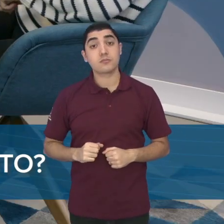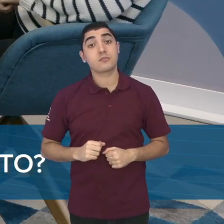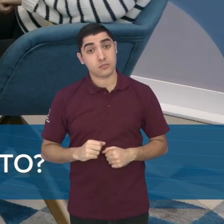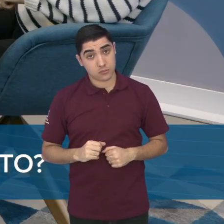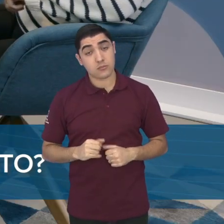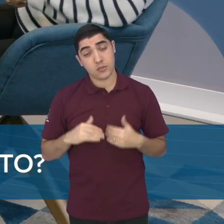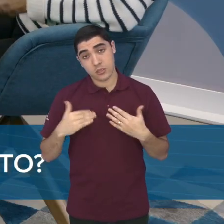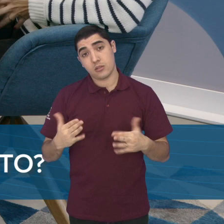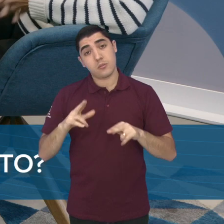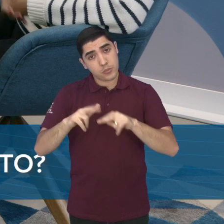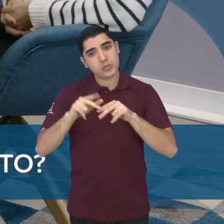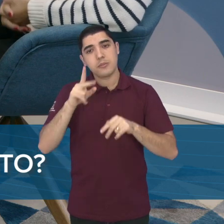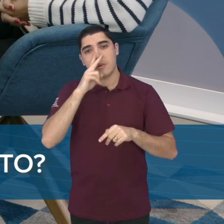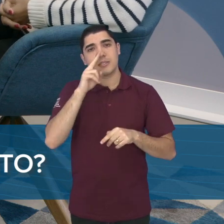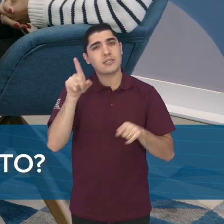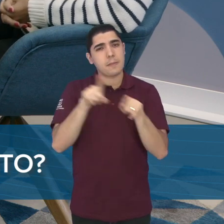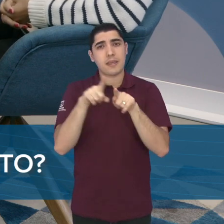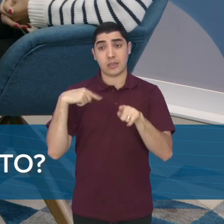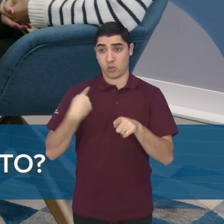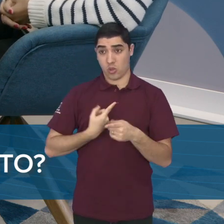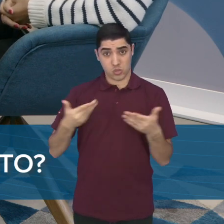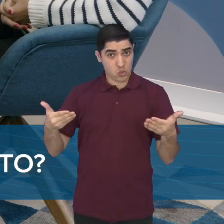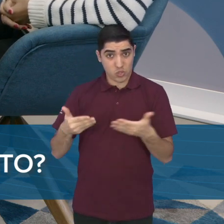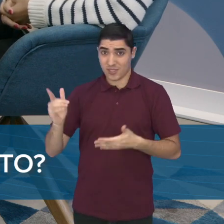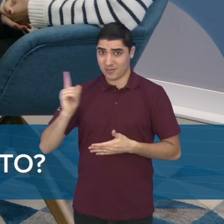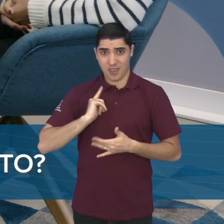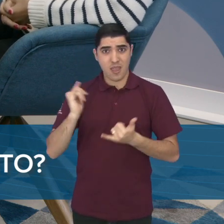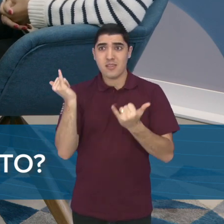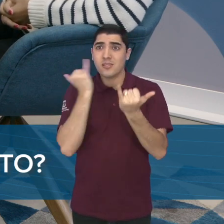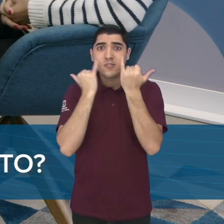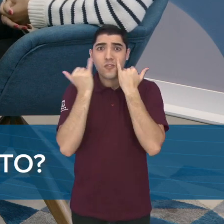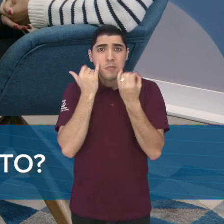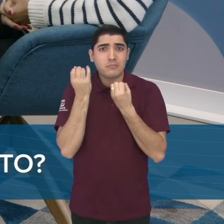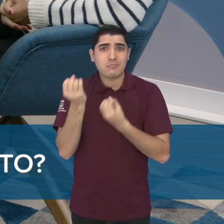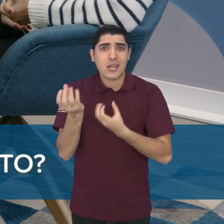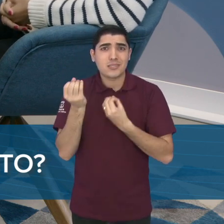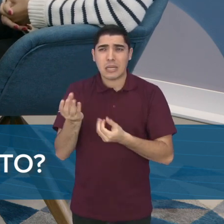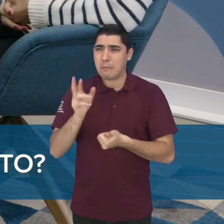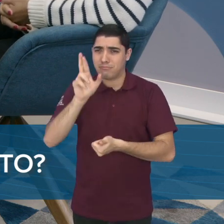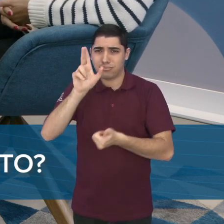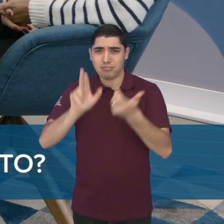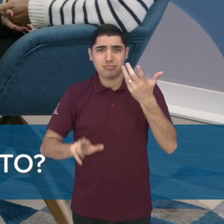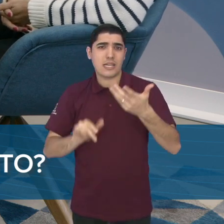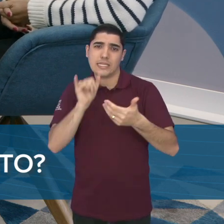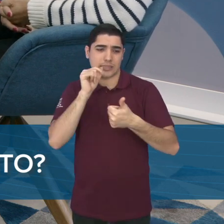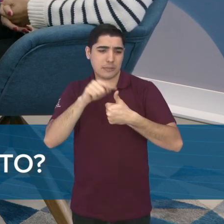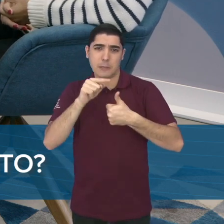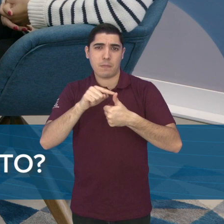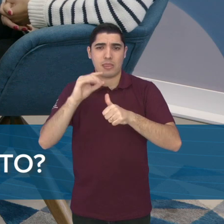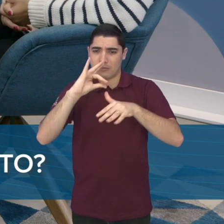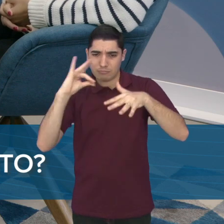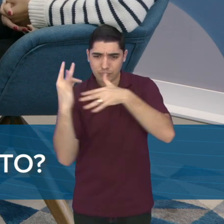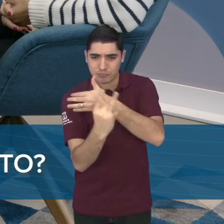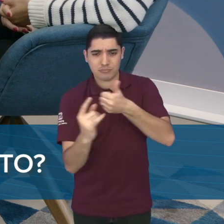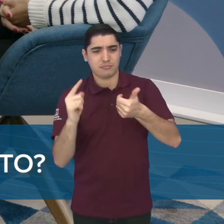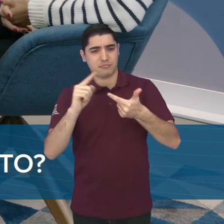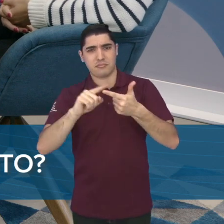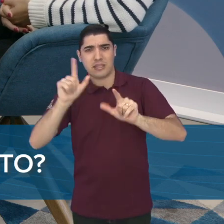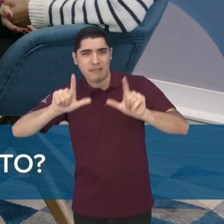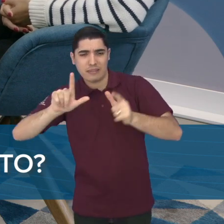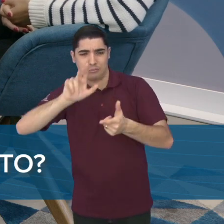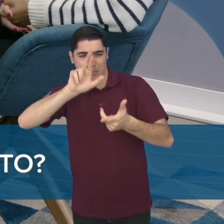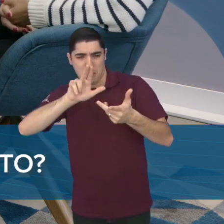está bombardeado de informações, a gente o tempo todo, redes sociais também acentua muito essa questão